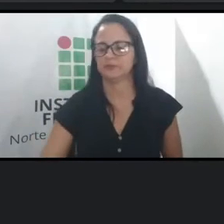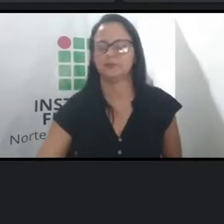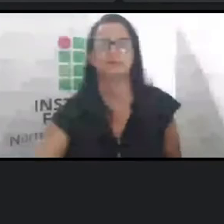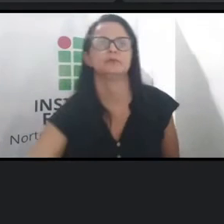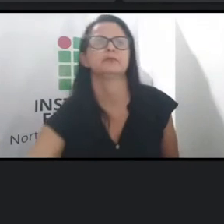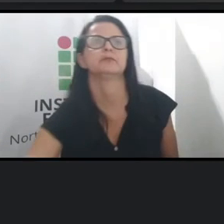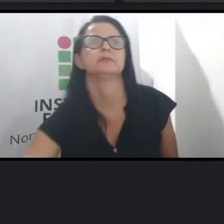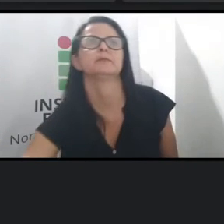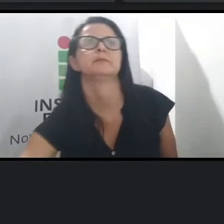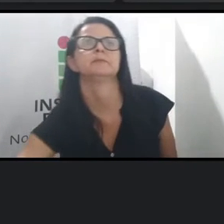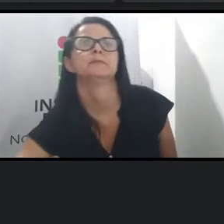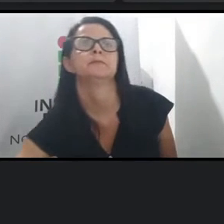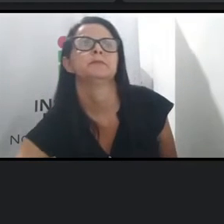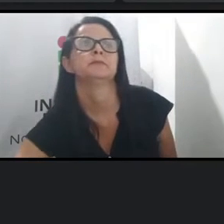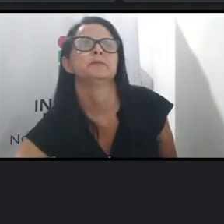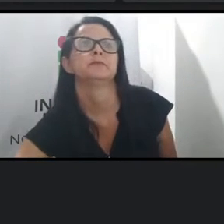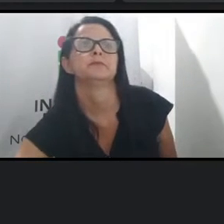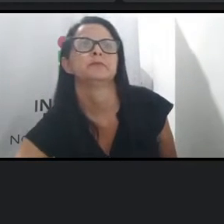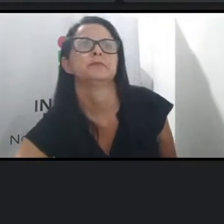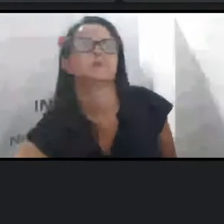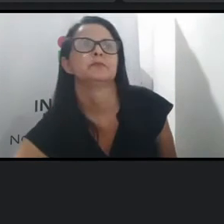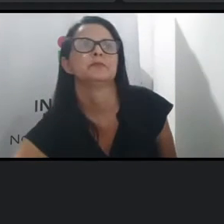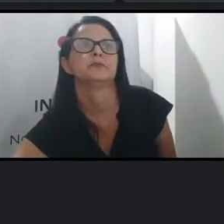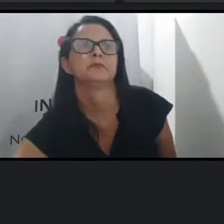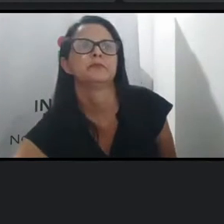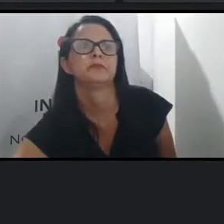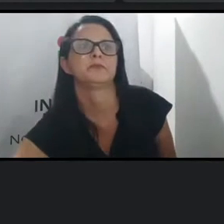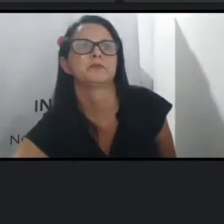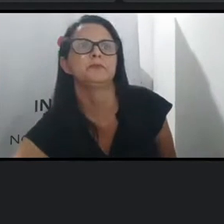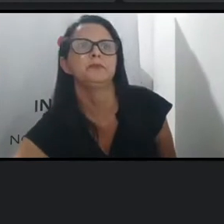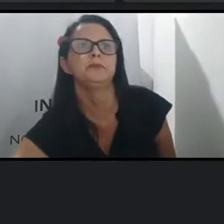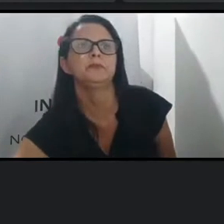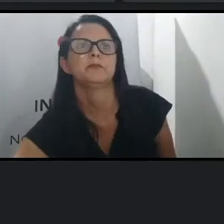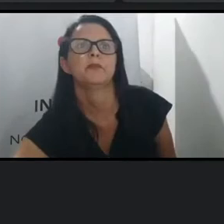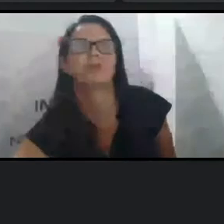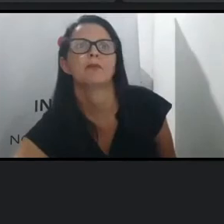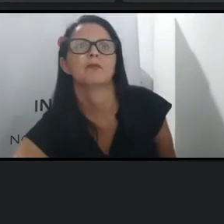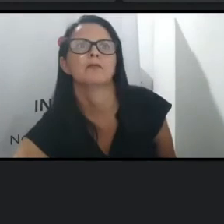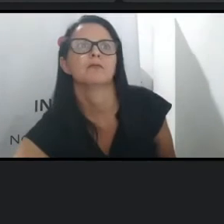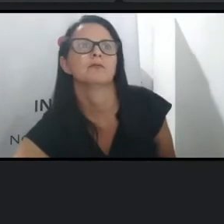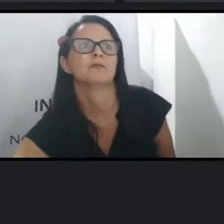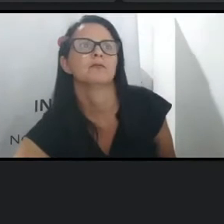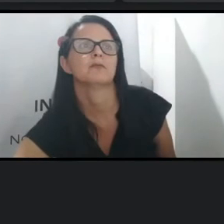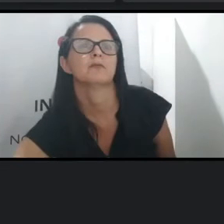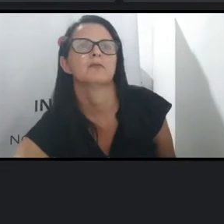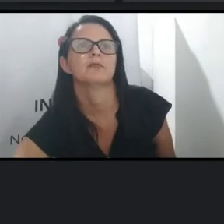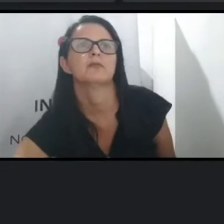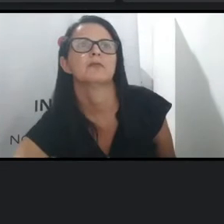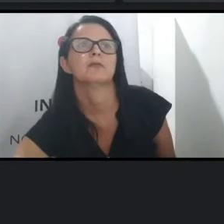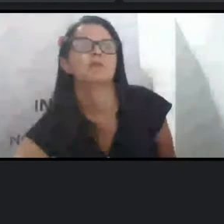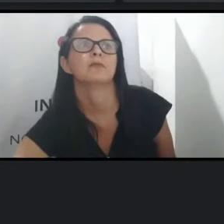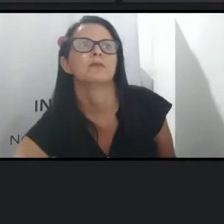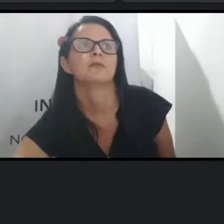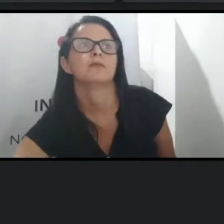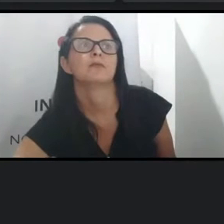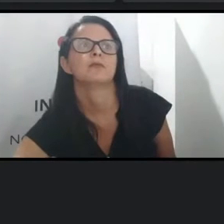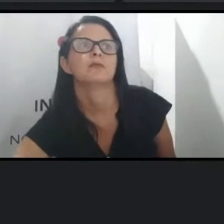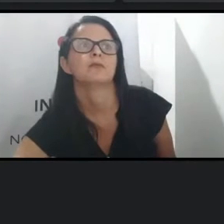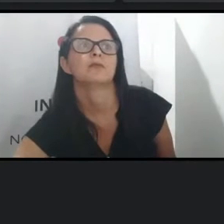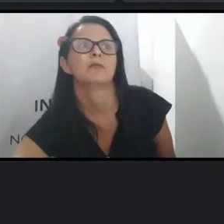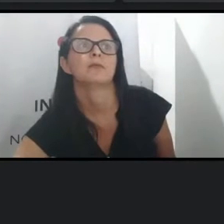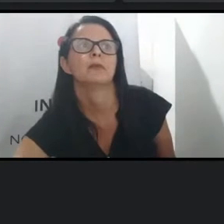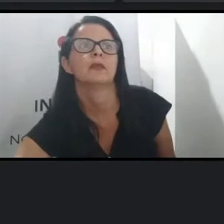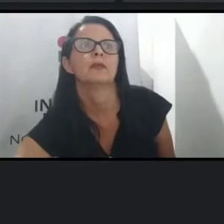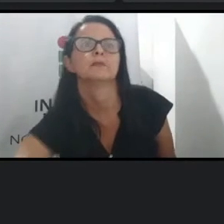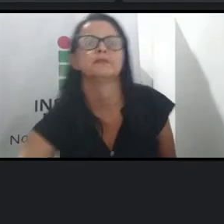Outra coisa, o pessoal da construção civil também, trabalhando com andaime, deve-se colocar barreiras isolantes para o quê? Para